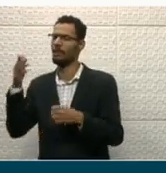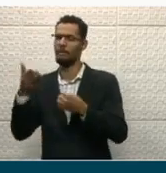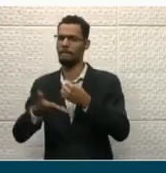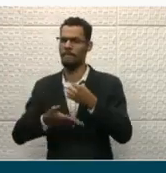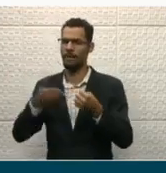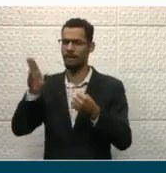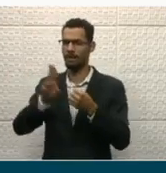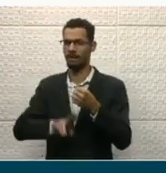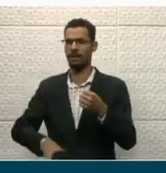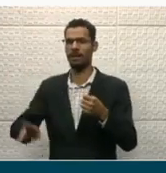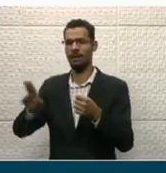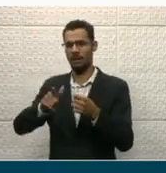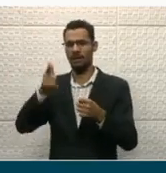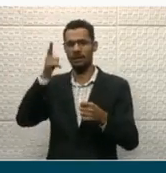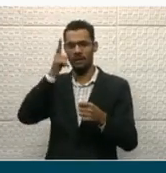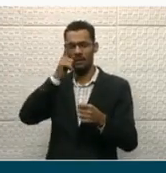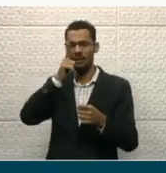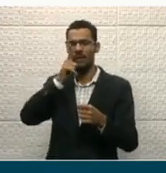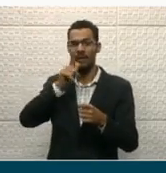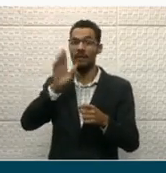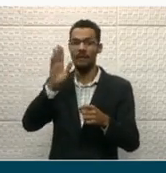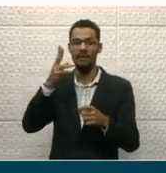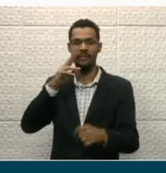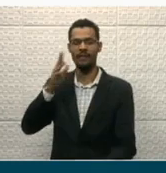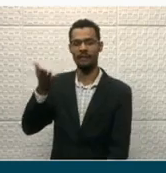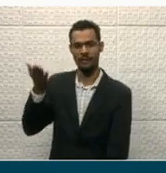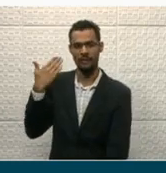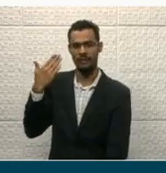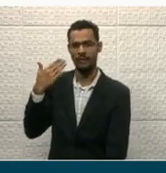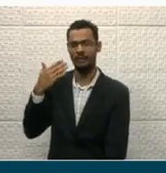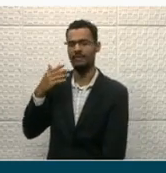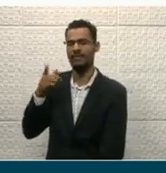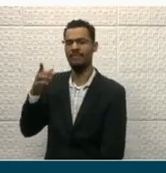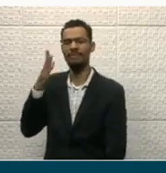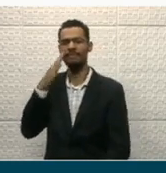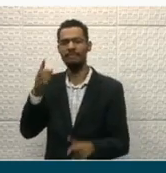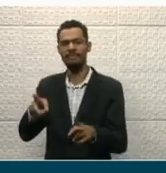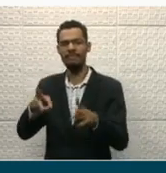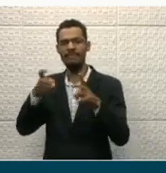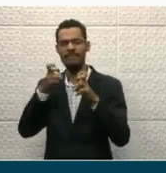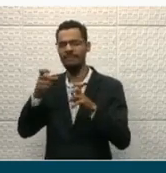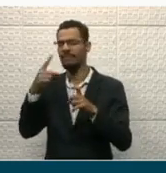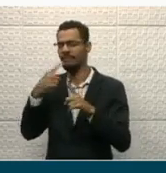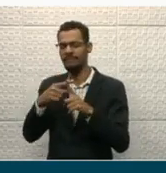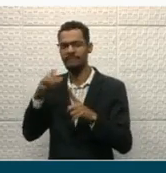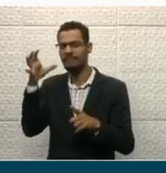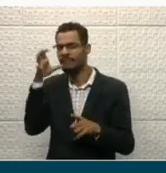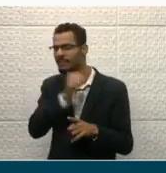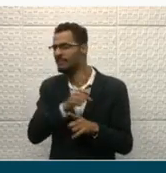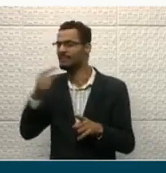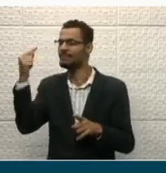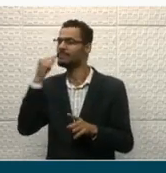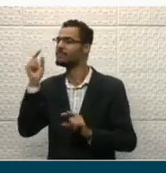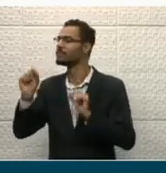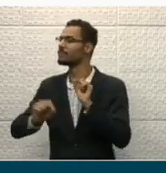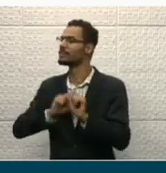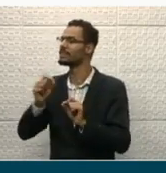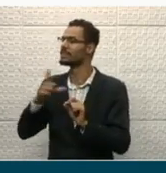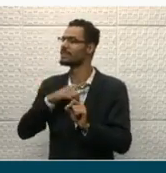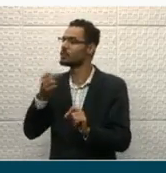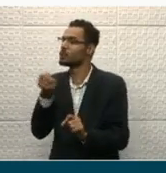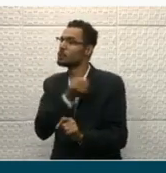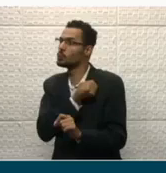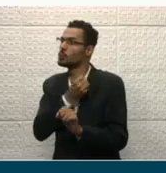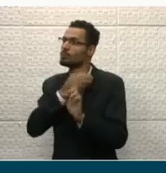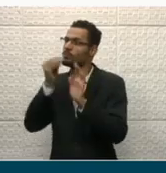bases porque nós conseguimos, como nós vimos anteriormente, identificar mais rapidamente quais seriam os coeficientes